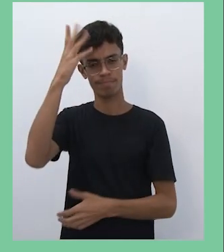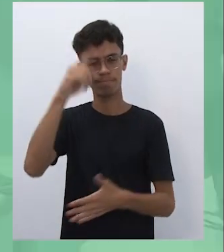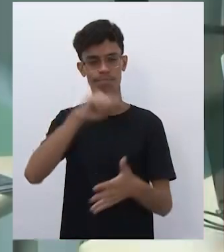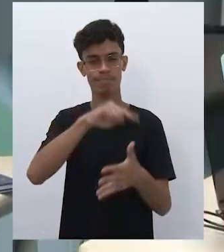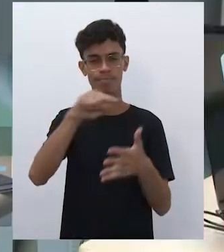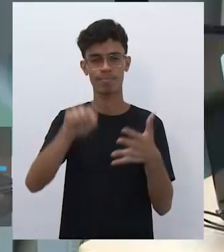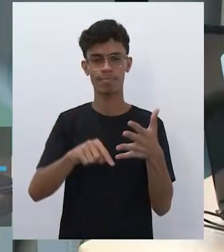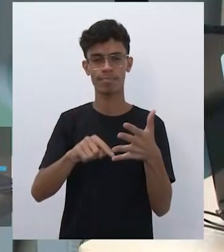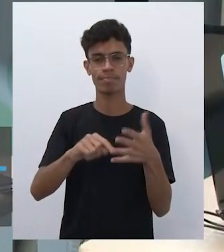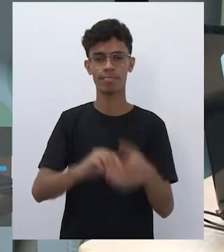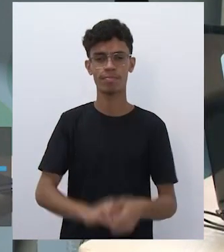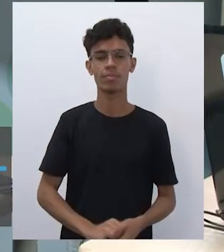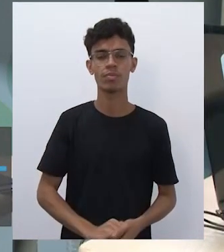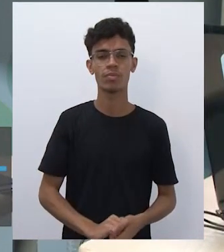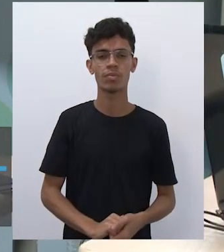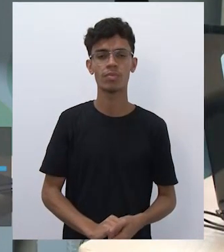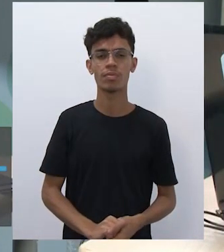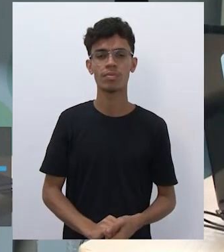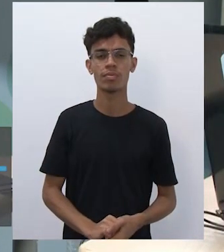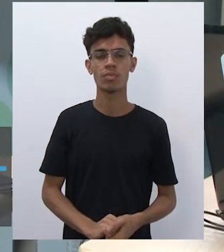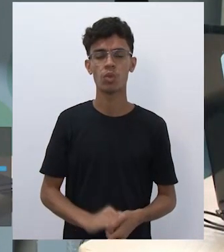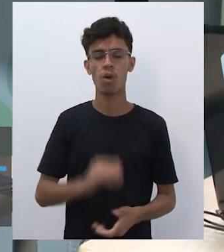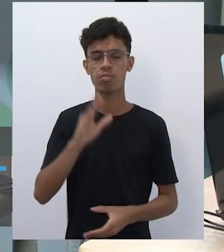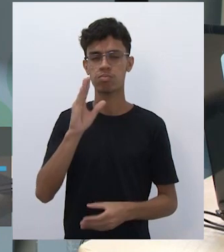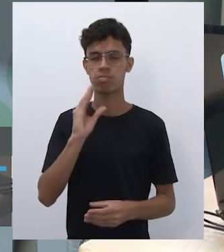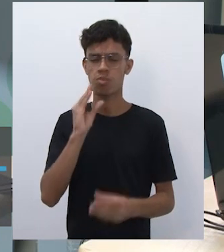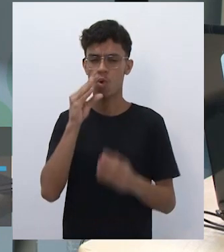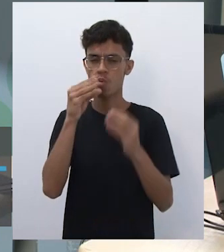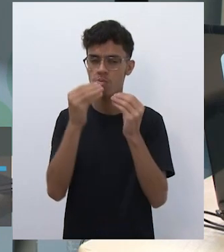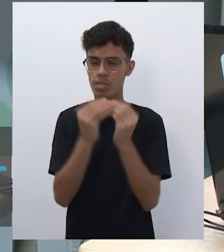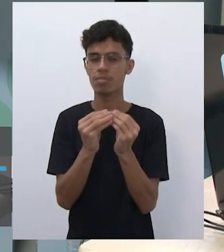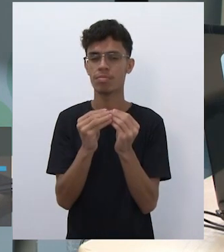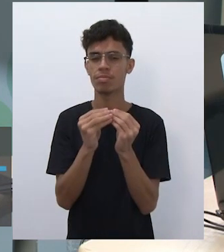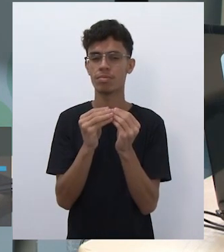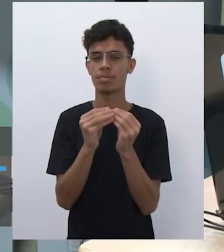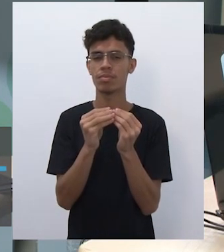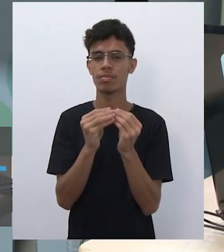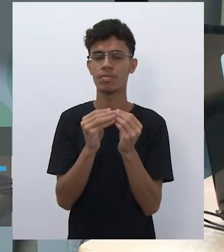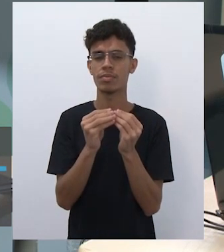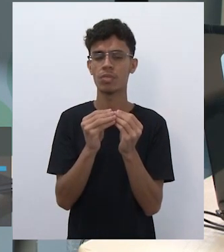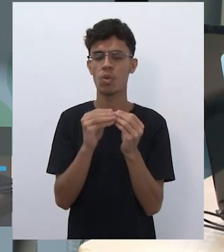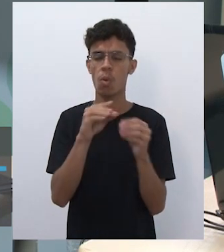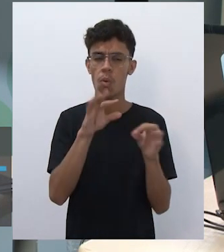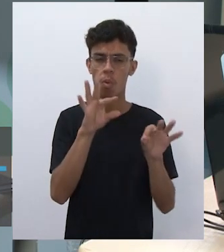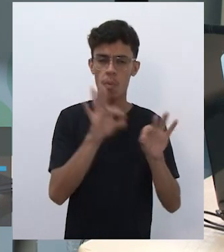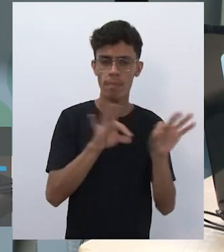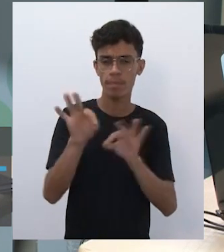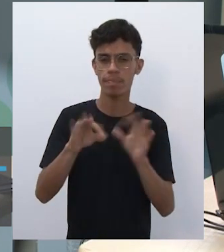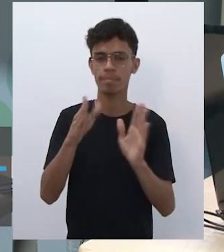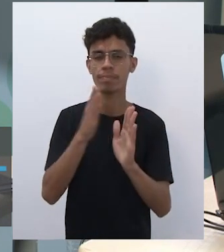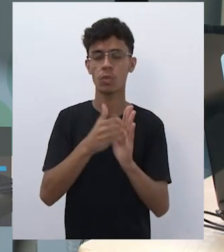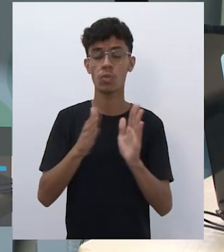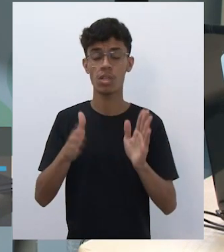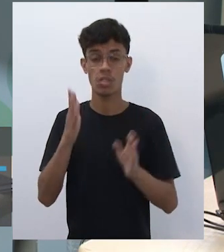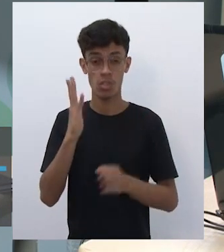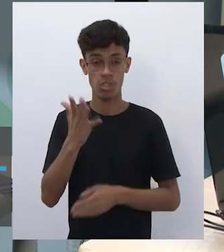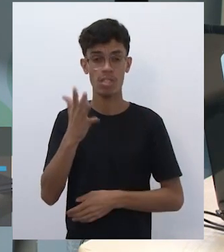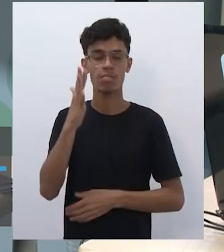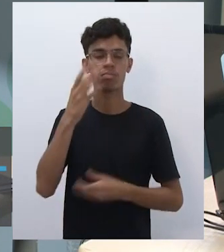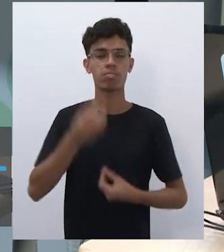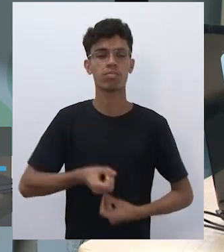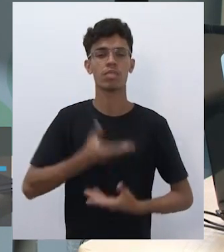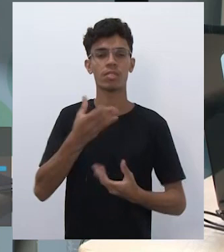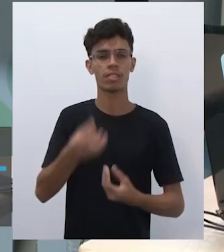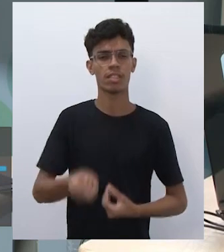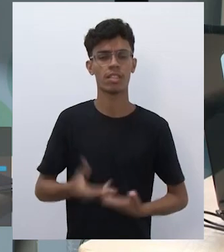muito engraçado, professor Anderson, até um complemento na metodologia. O projeto, como a gente vem comentando com vocês, não é uma coisa